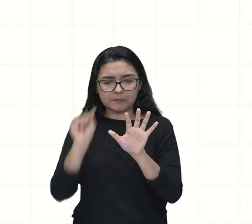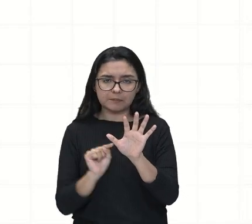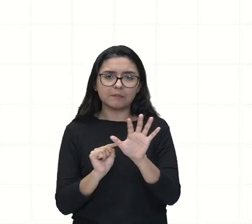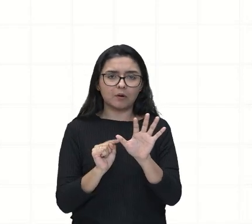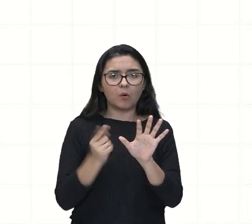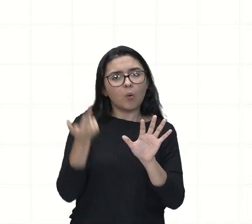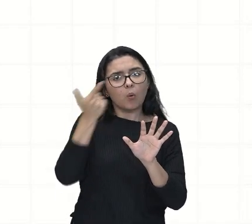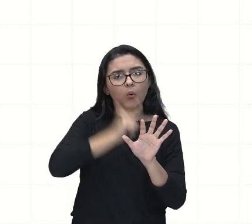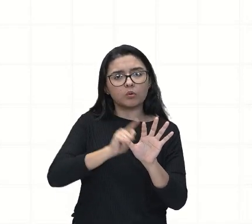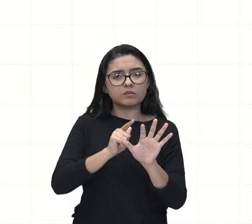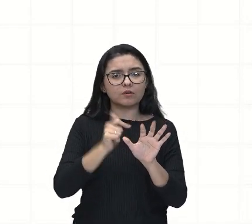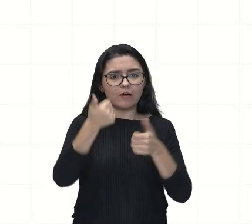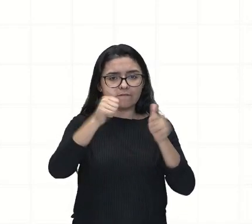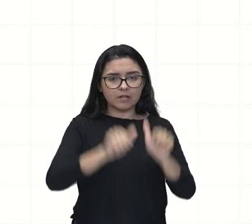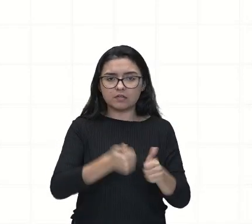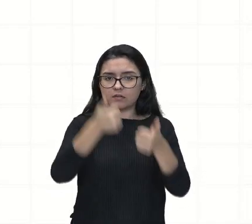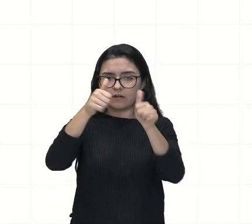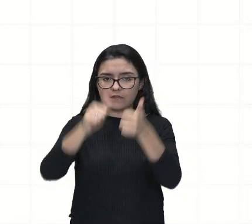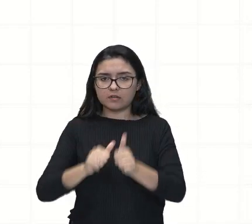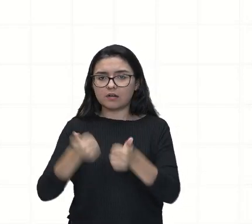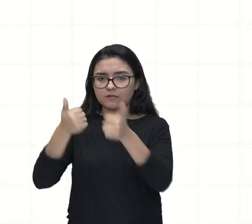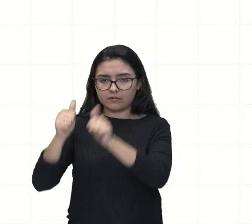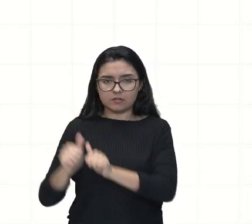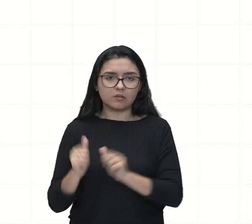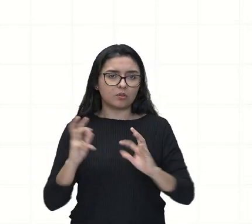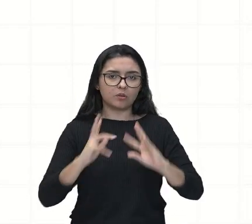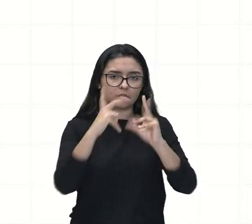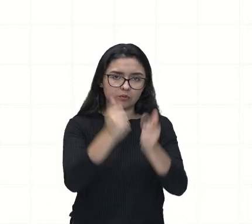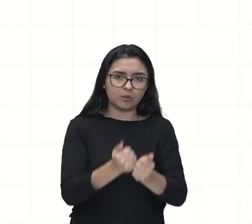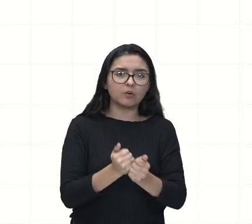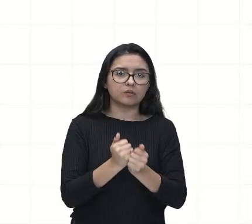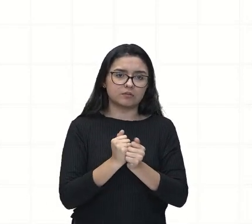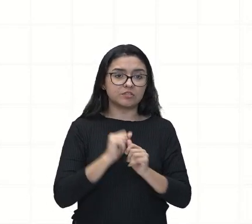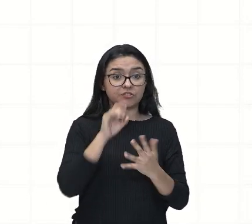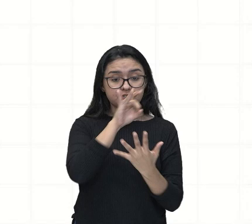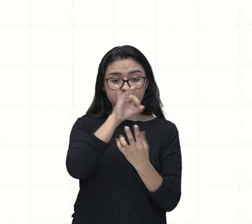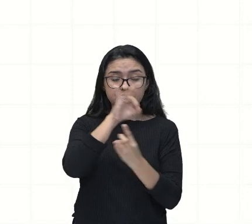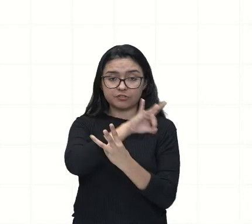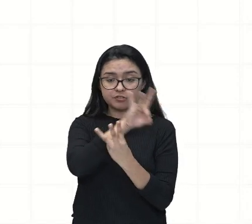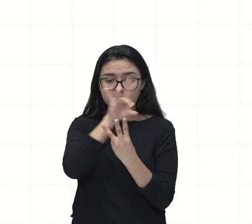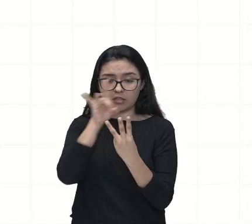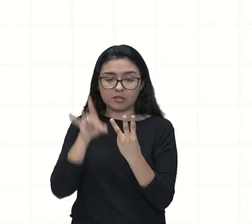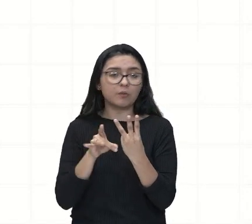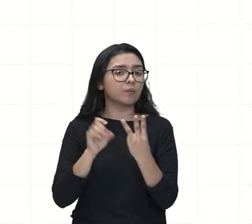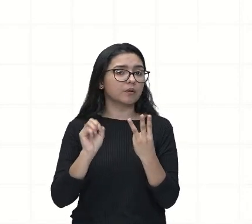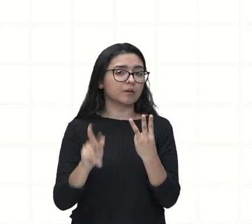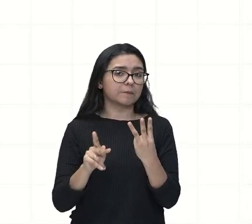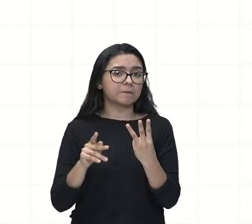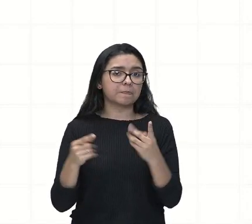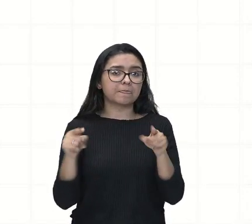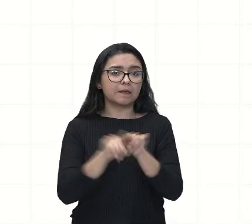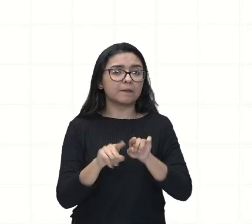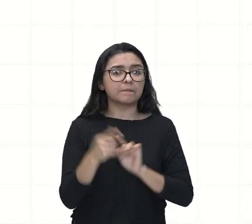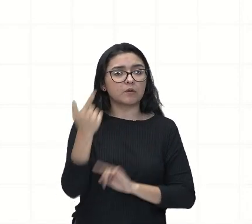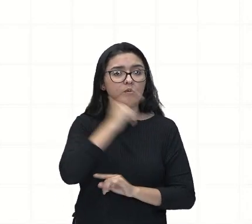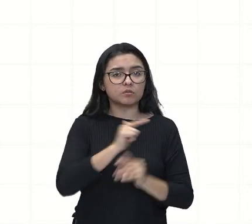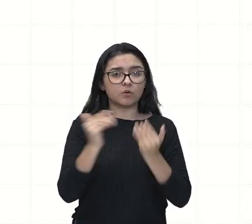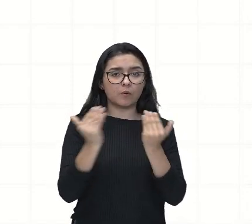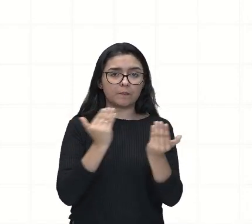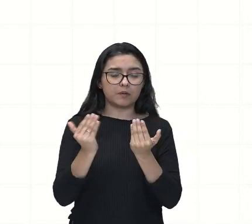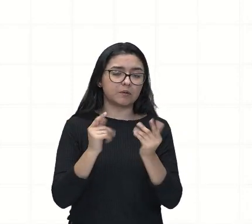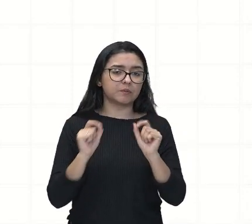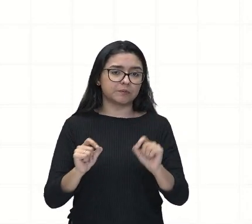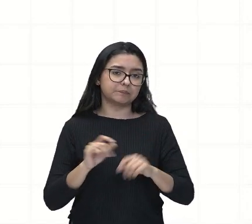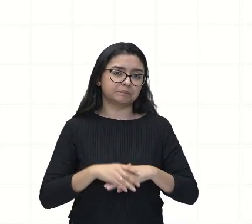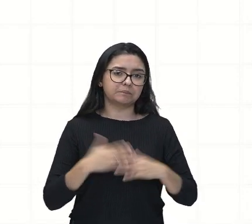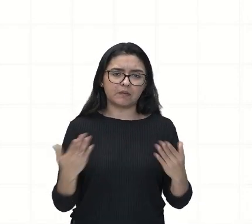no mesmo gráfico todas essas variáveis. E aqui, ó, eu ainda consigo comparar de